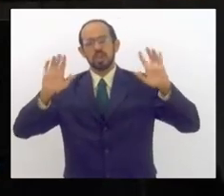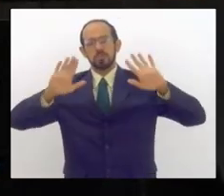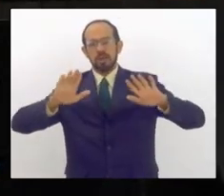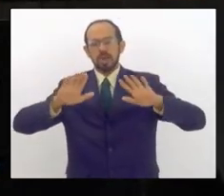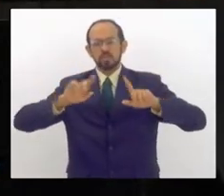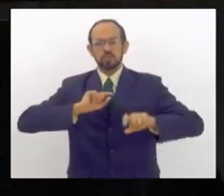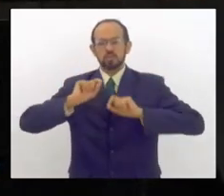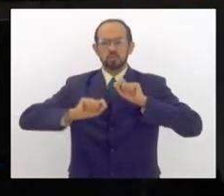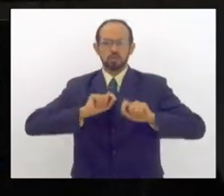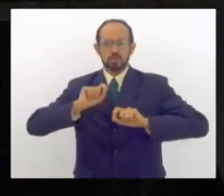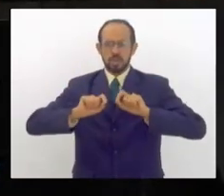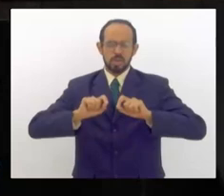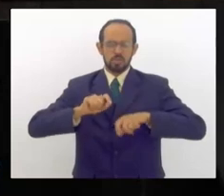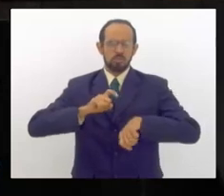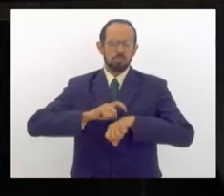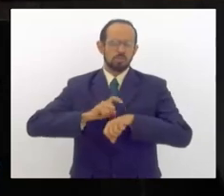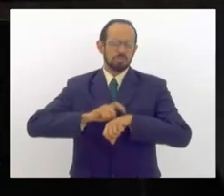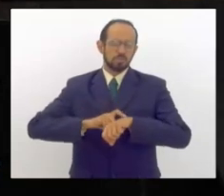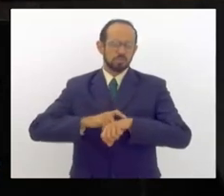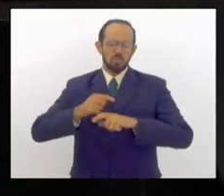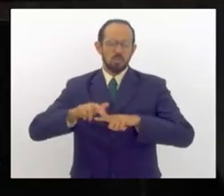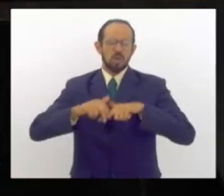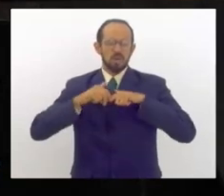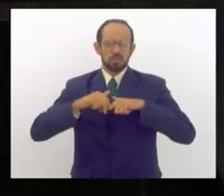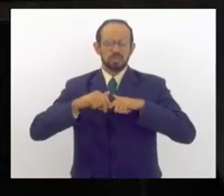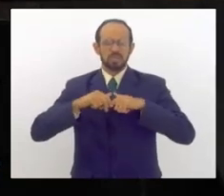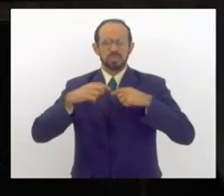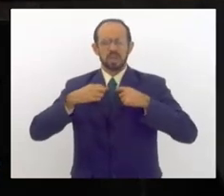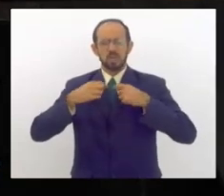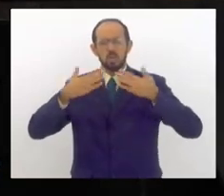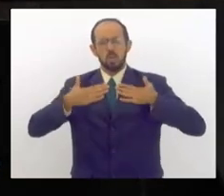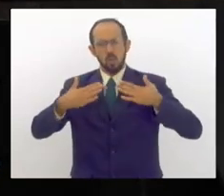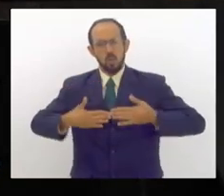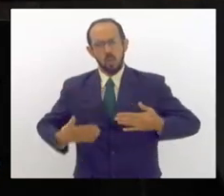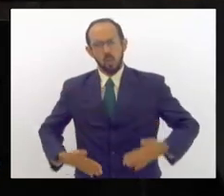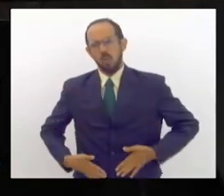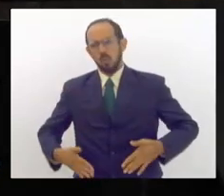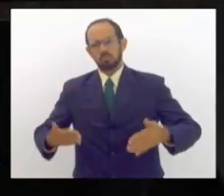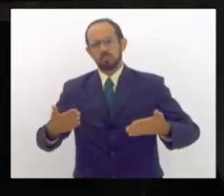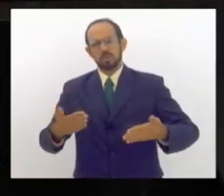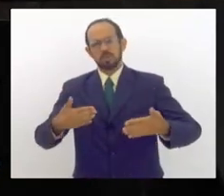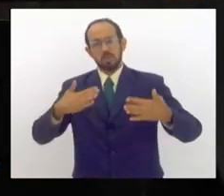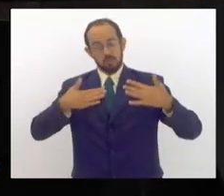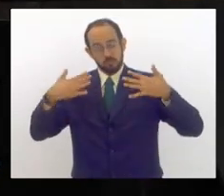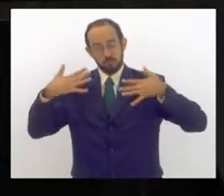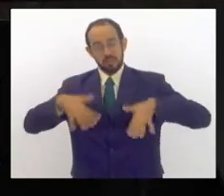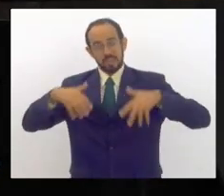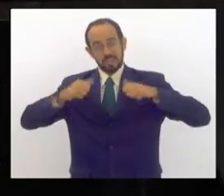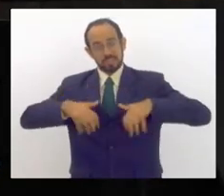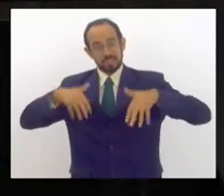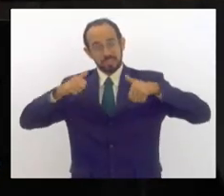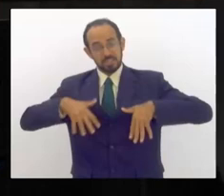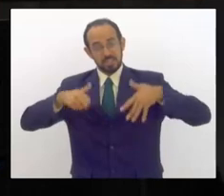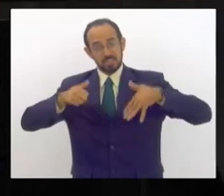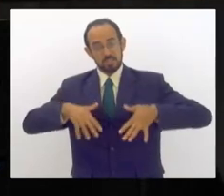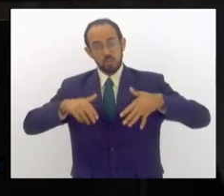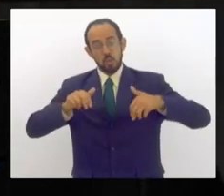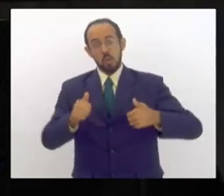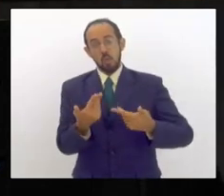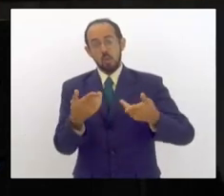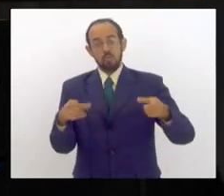delas estarem com roupas que não tampem o corpo todo, o fato delas estarem